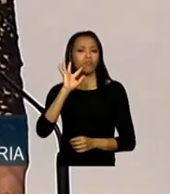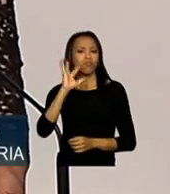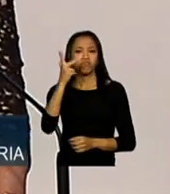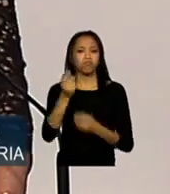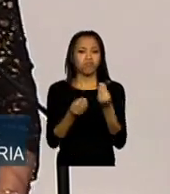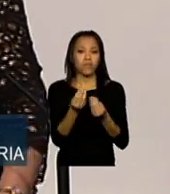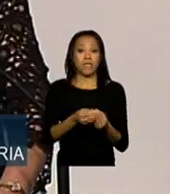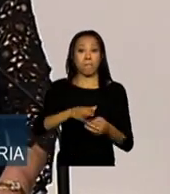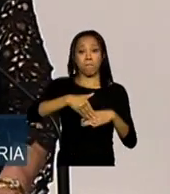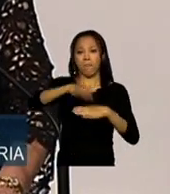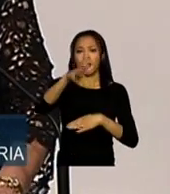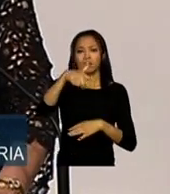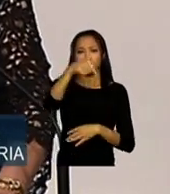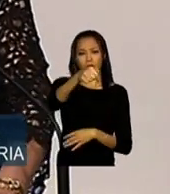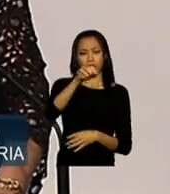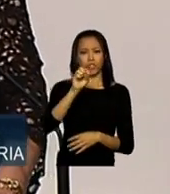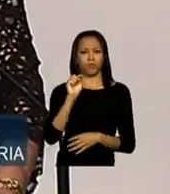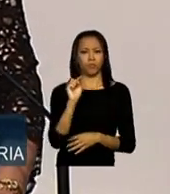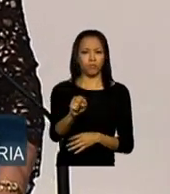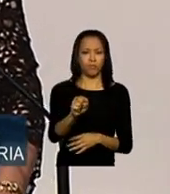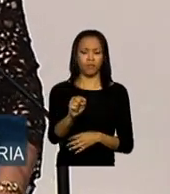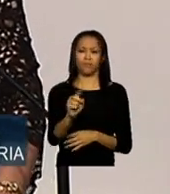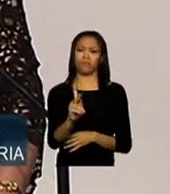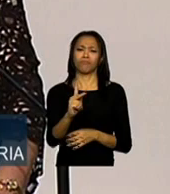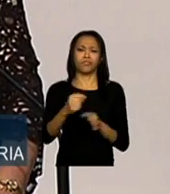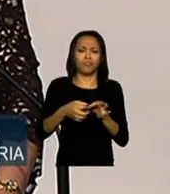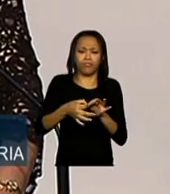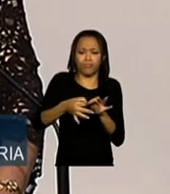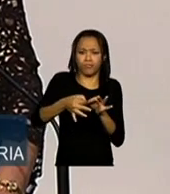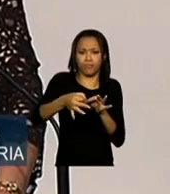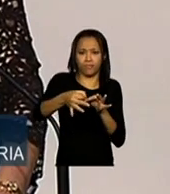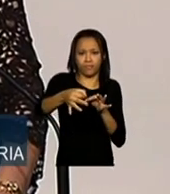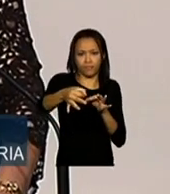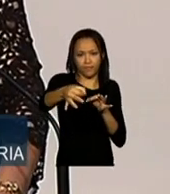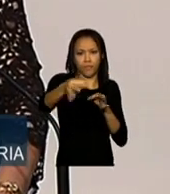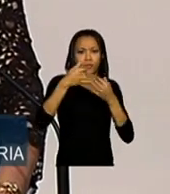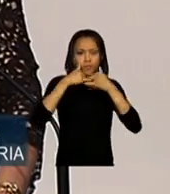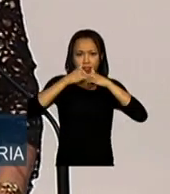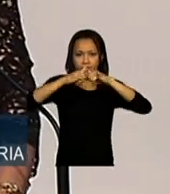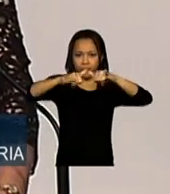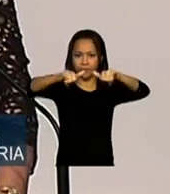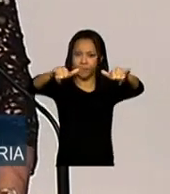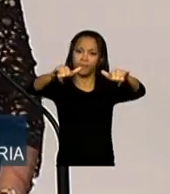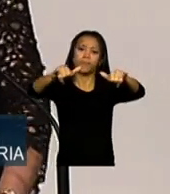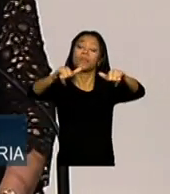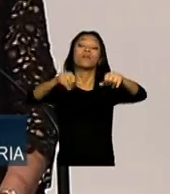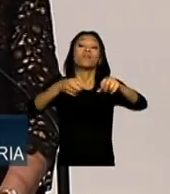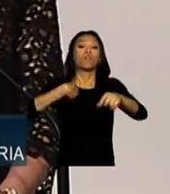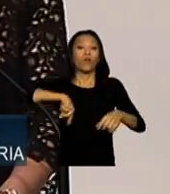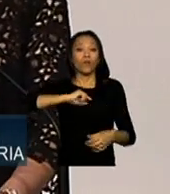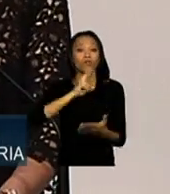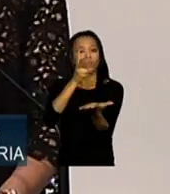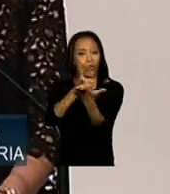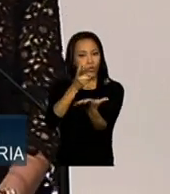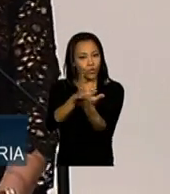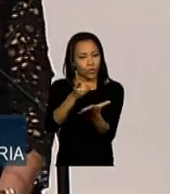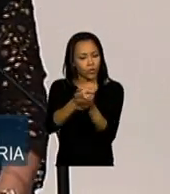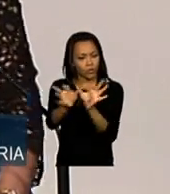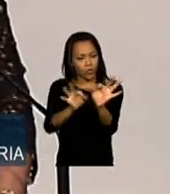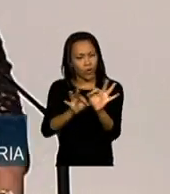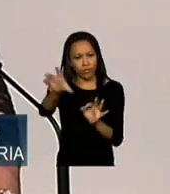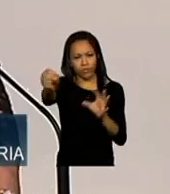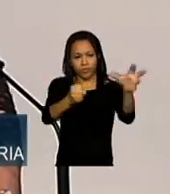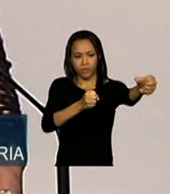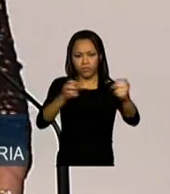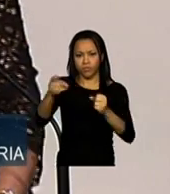mais 7.632 quilômetros de linhas de transmissão. Continuamos planejando e contratando